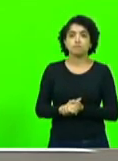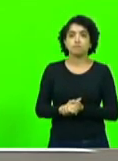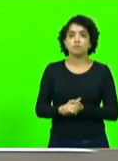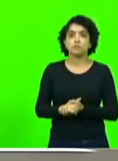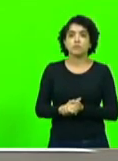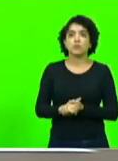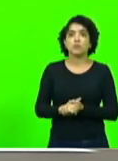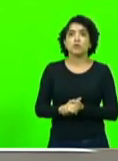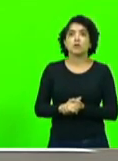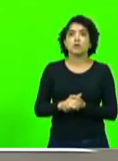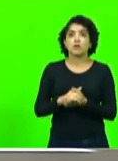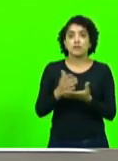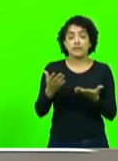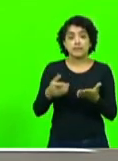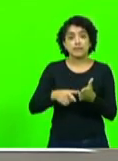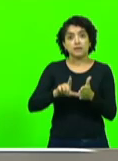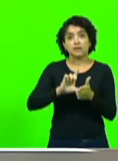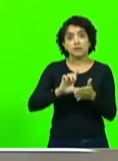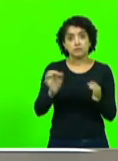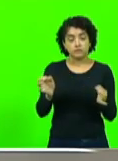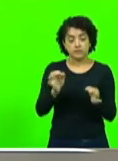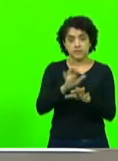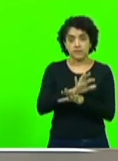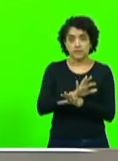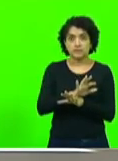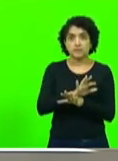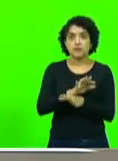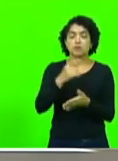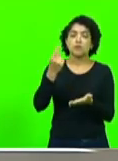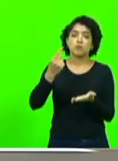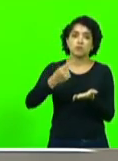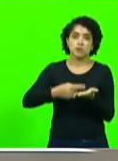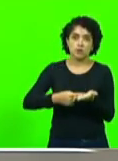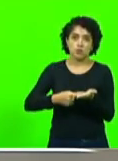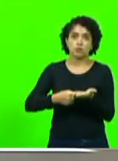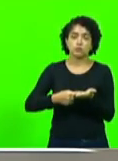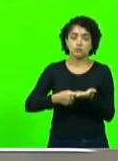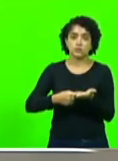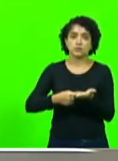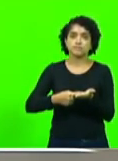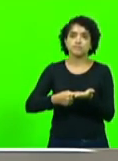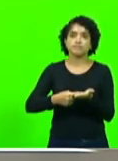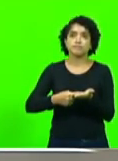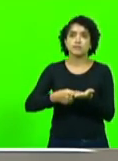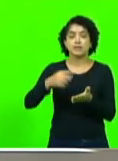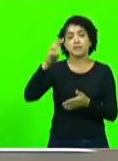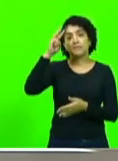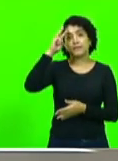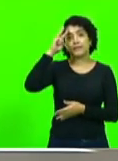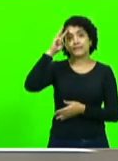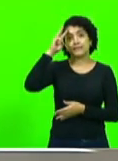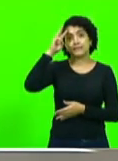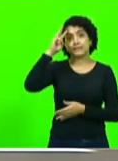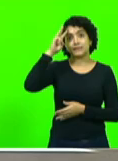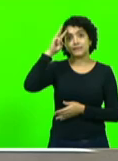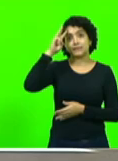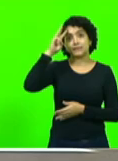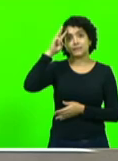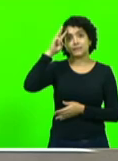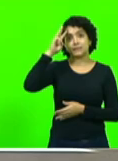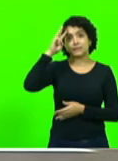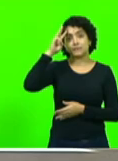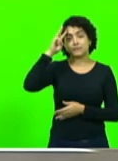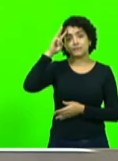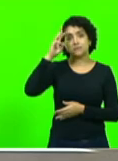Esta presidência, antes de encerrar a sessão, convoca outra ordinária, terça-feira,